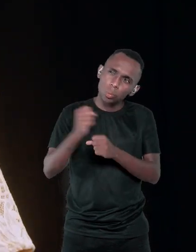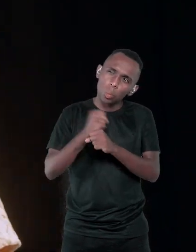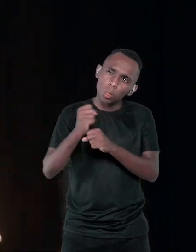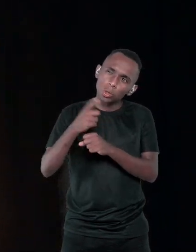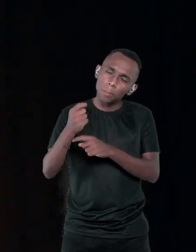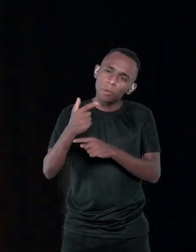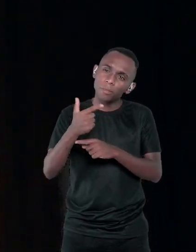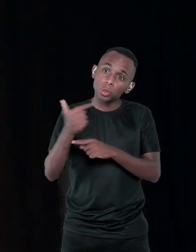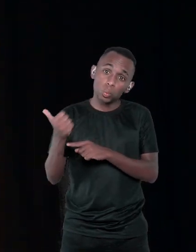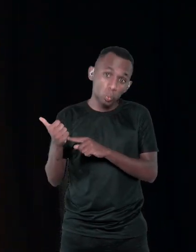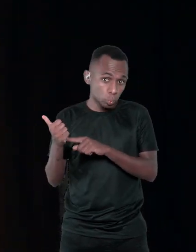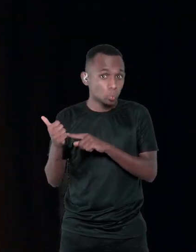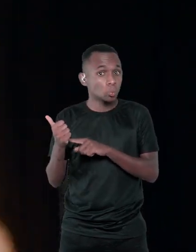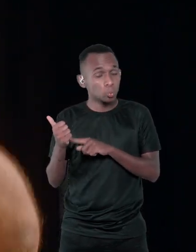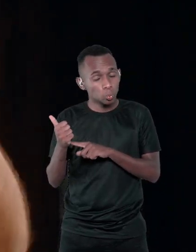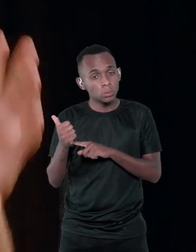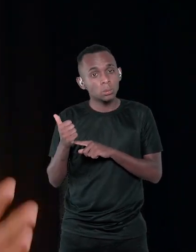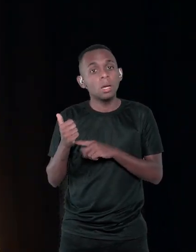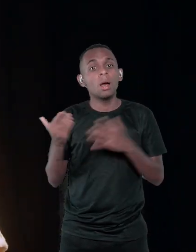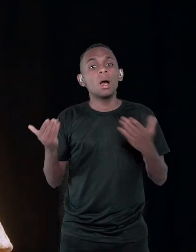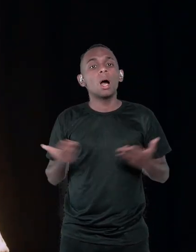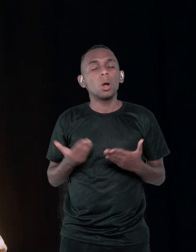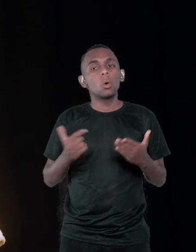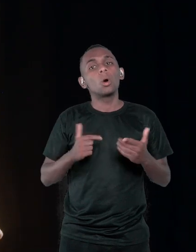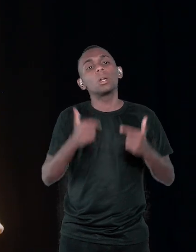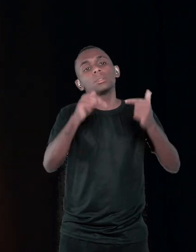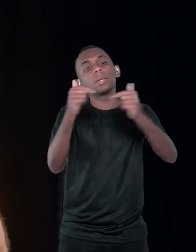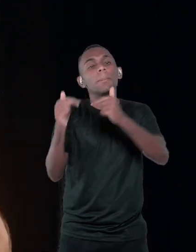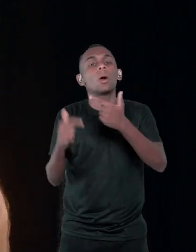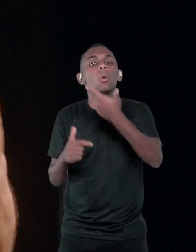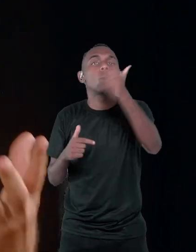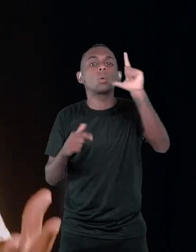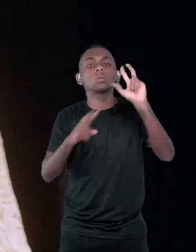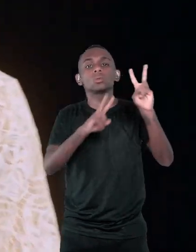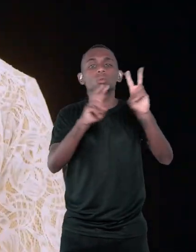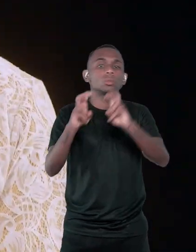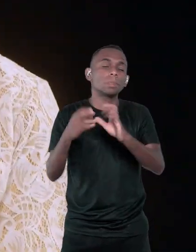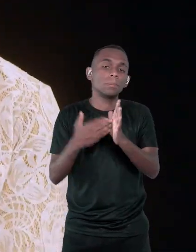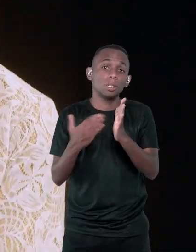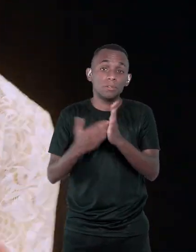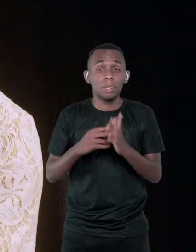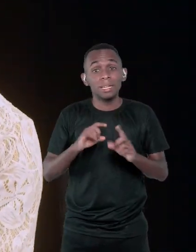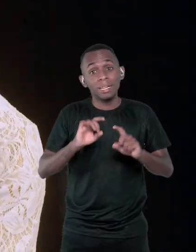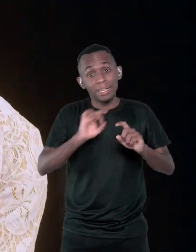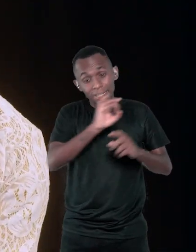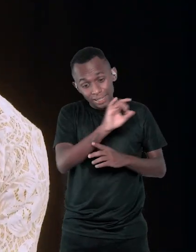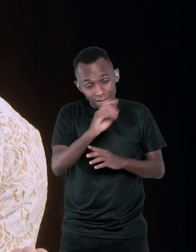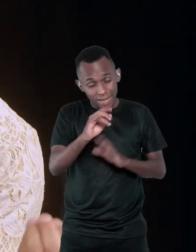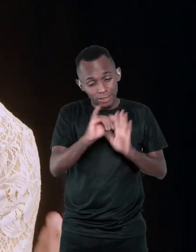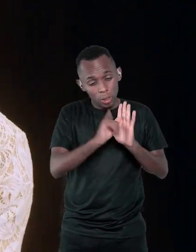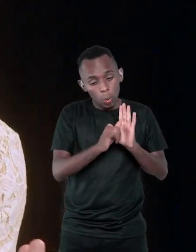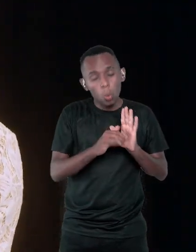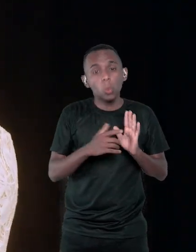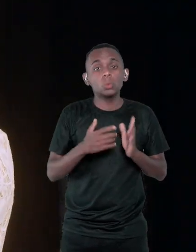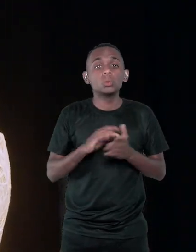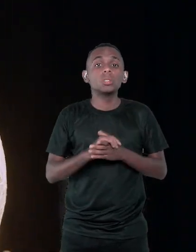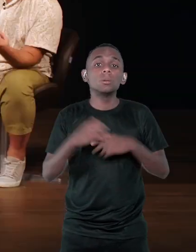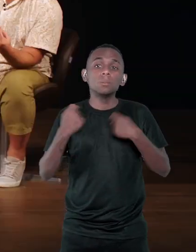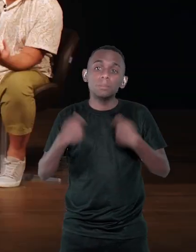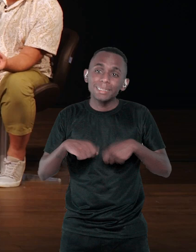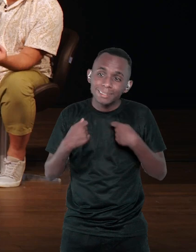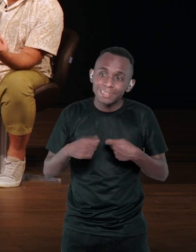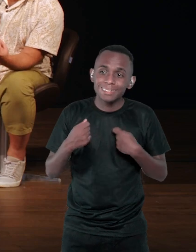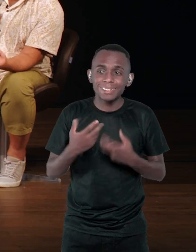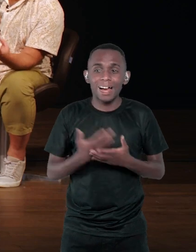2021, comecei em 21, e agora eu estou trabalhando em outros. Mas em cada conto desse eu tinha que dar uma recompensa, eu tinha que dar